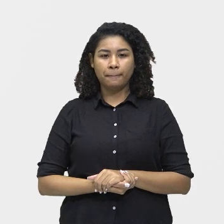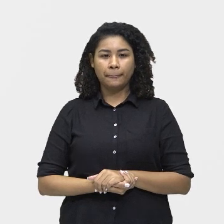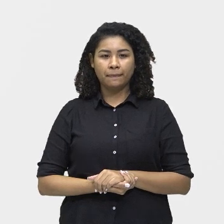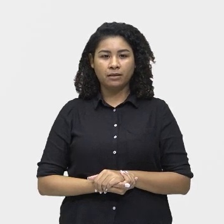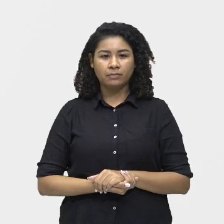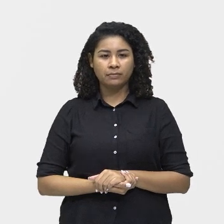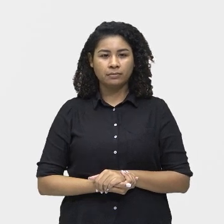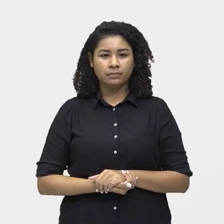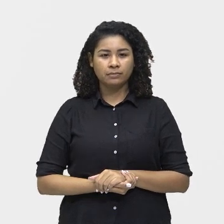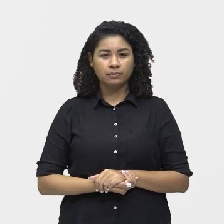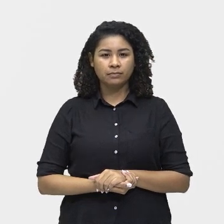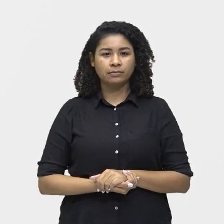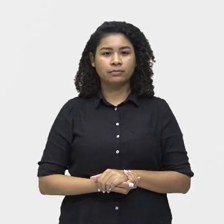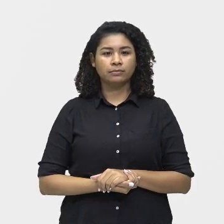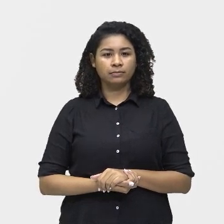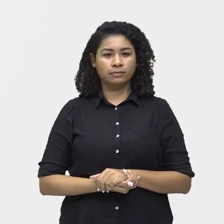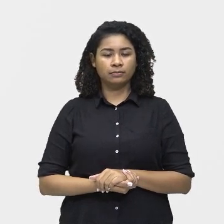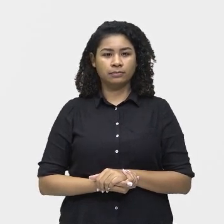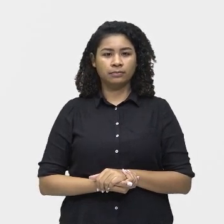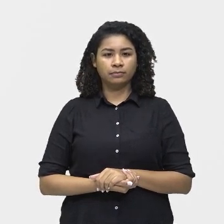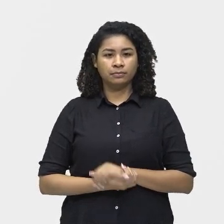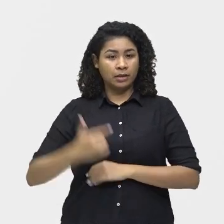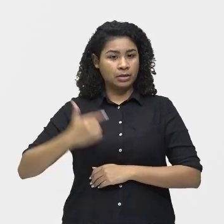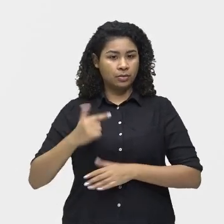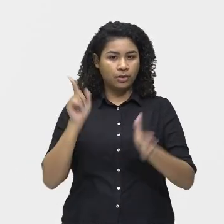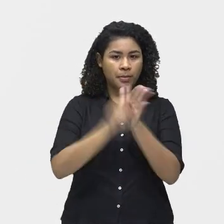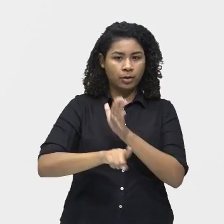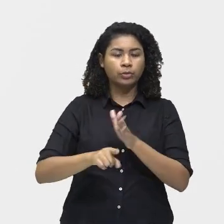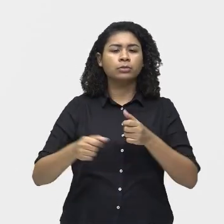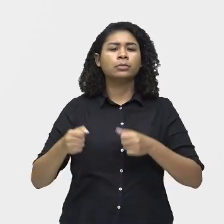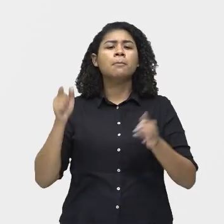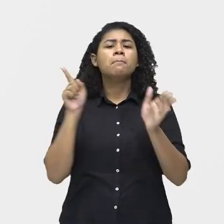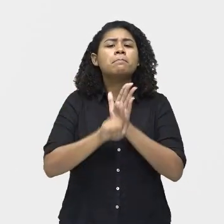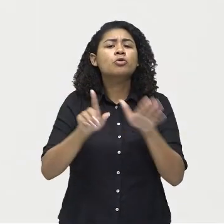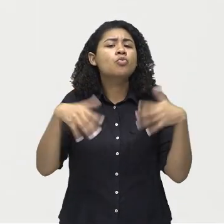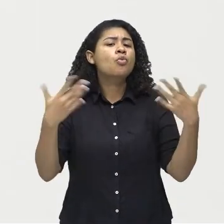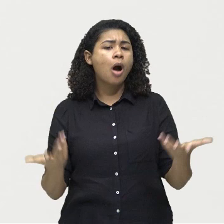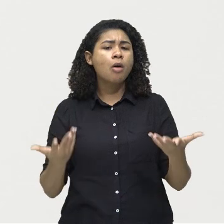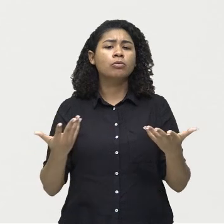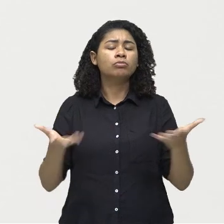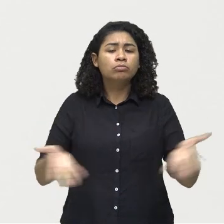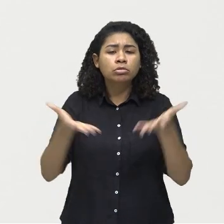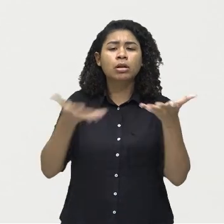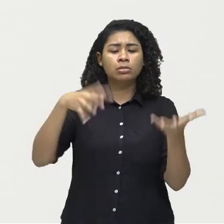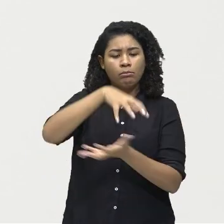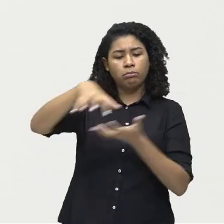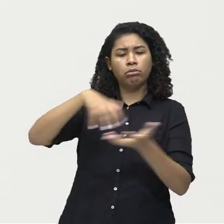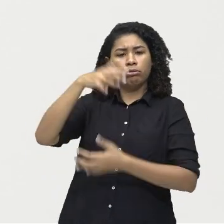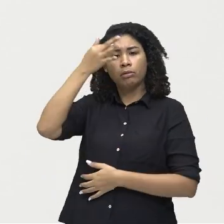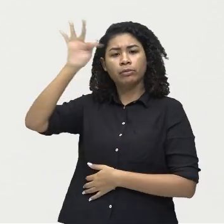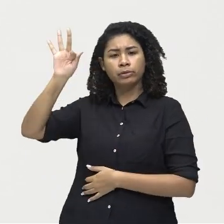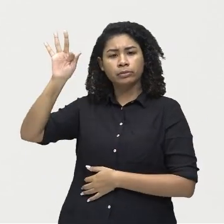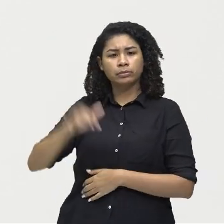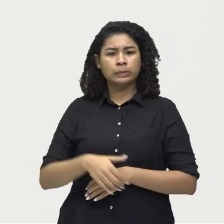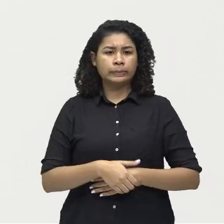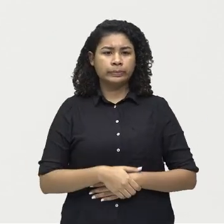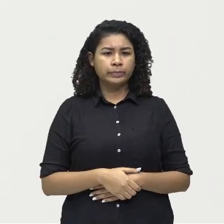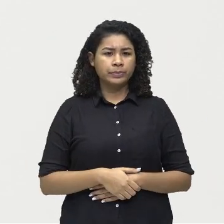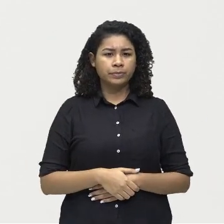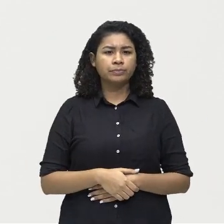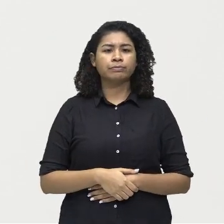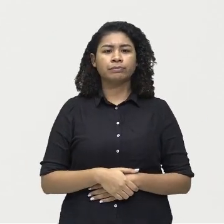Gabarito da segunda questão da tela. A segunda questão pergunta para a gente apontar o motivo que desencadeara a